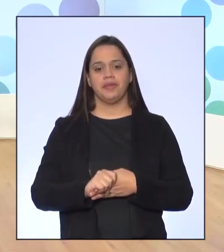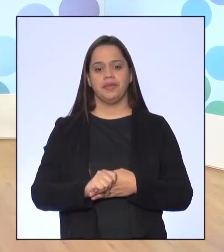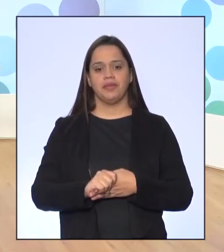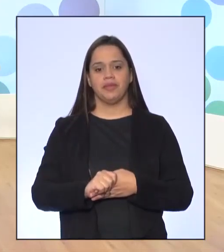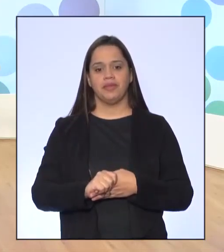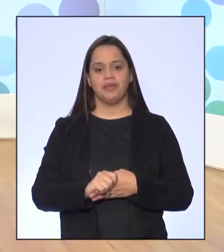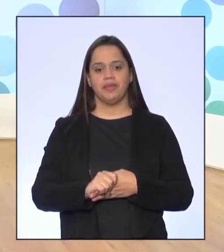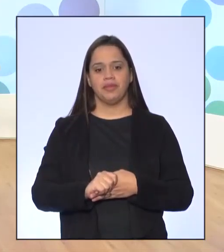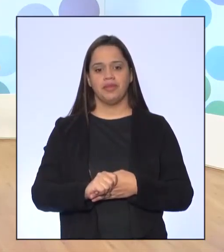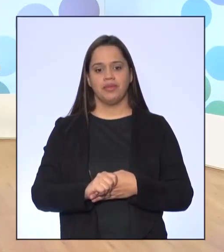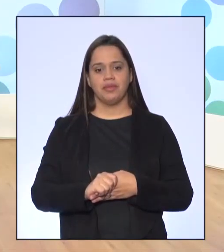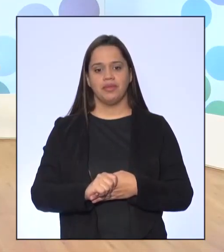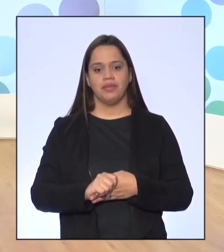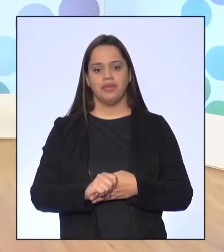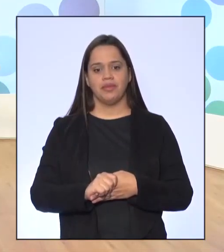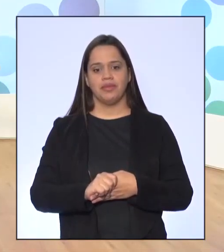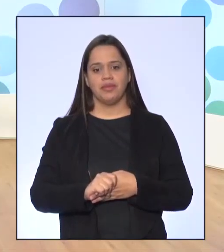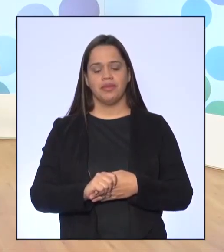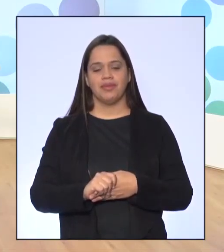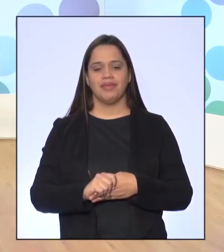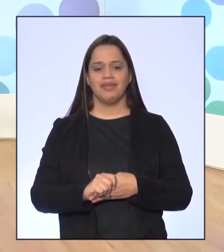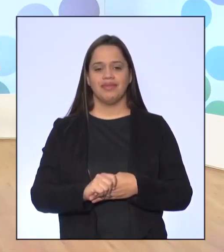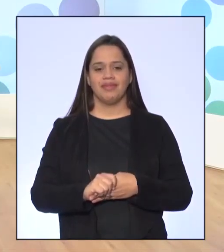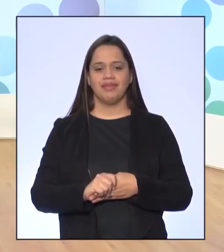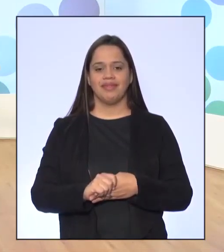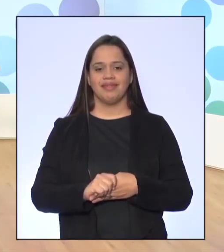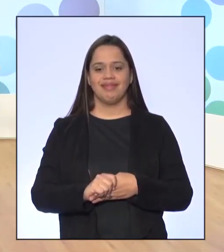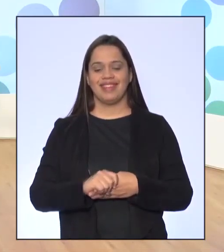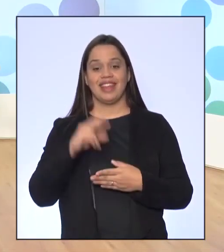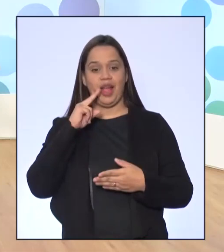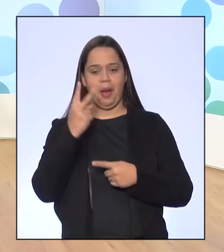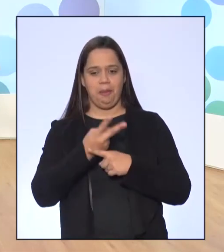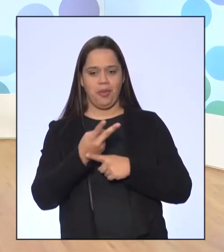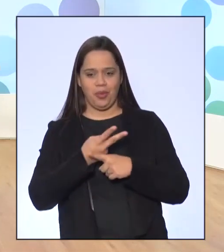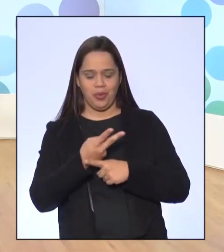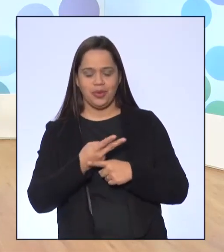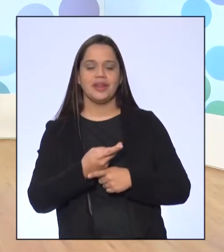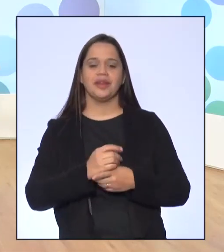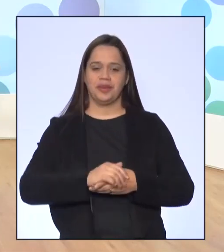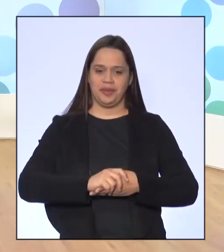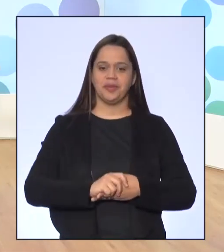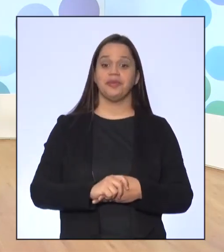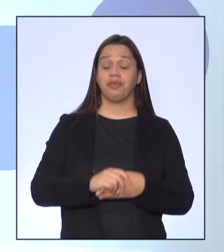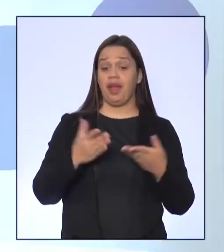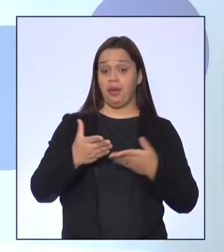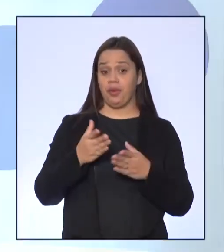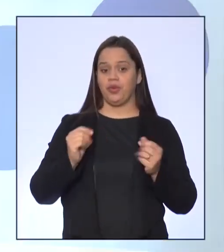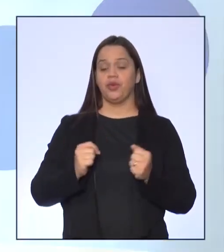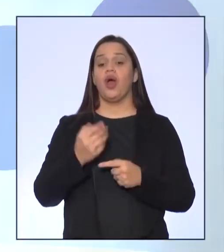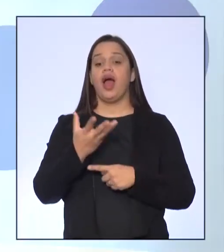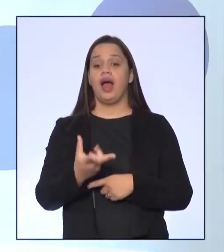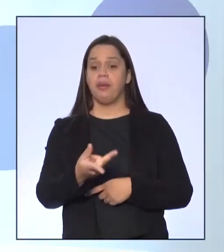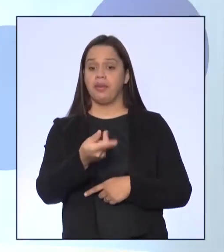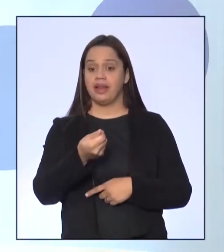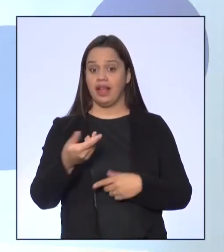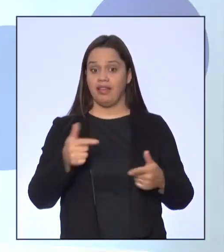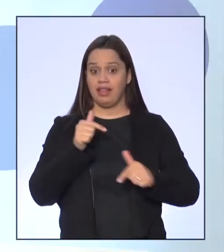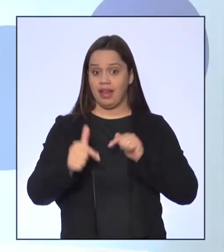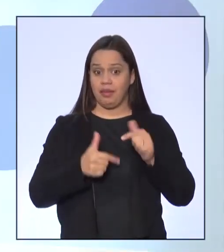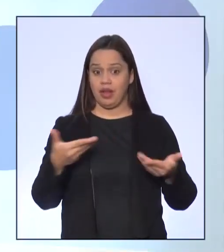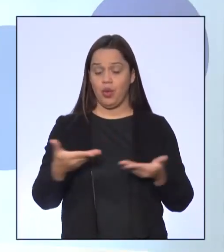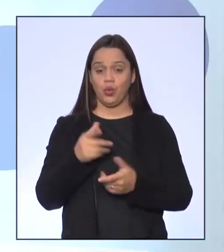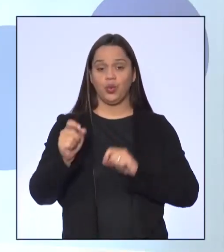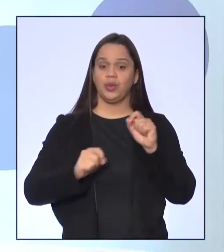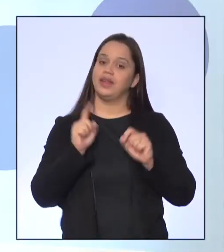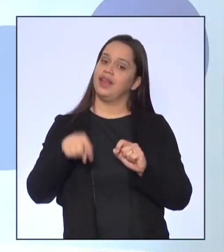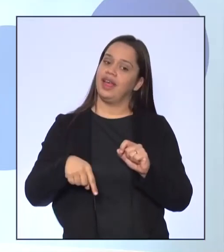Não, Volta volta. um. Volta. Volta. Ai, meu Deus, calma. Vamos Aí. lá. Então, as habilidades que nós vamos trabalhar